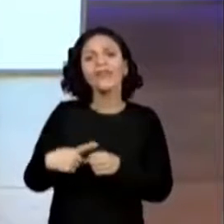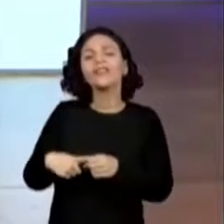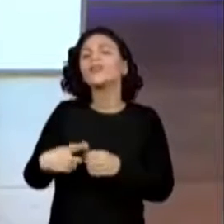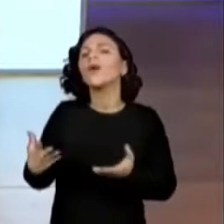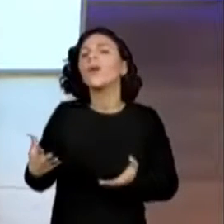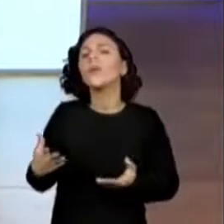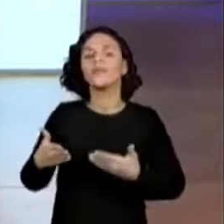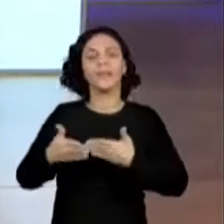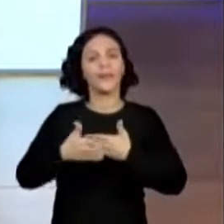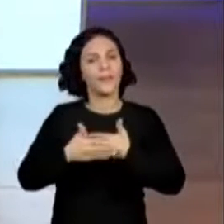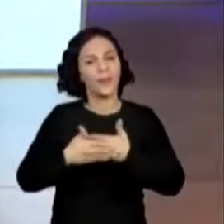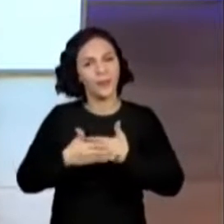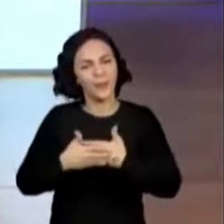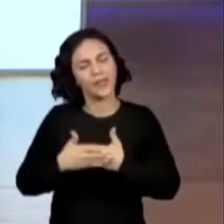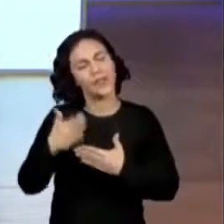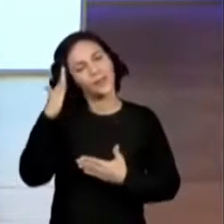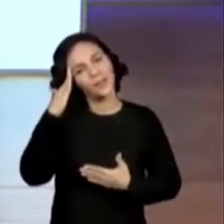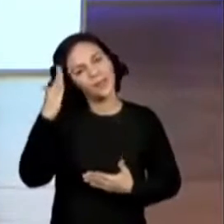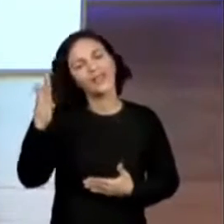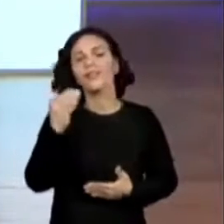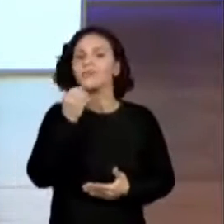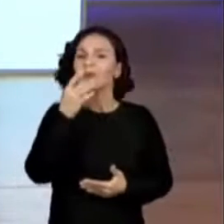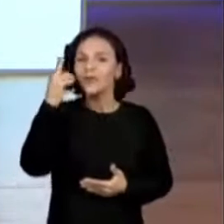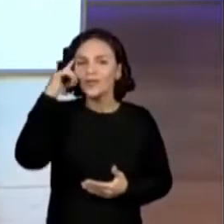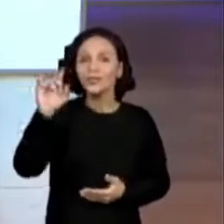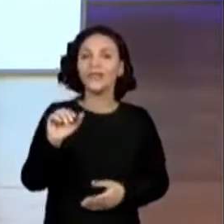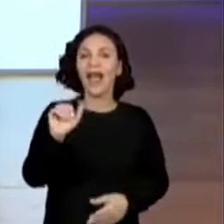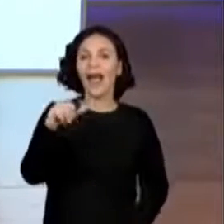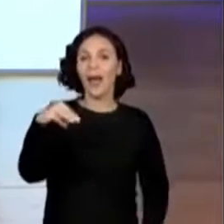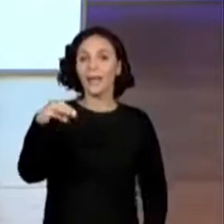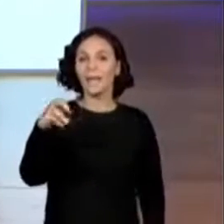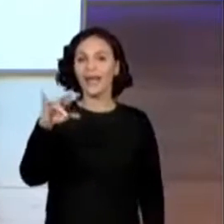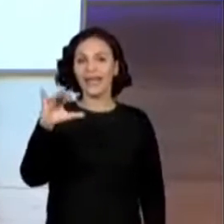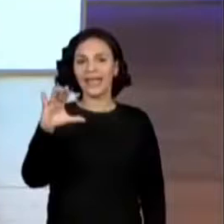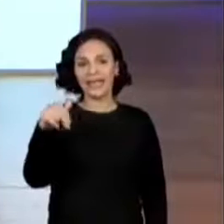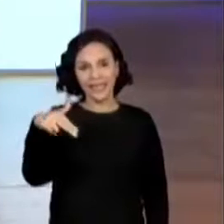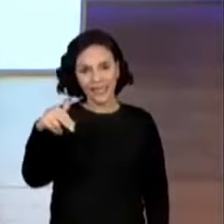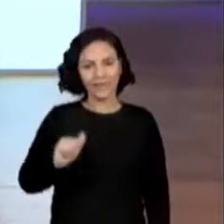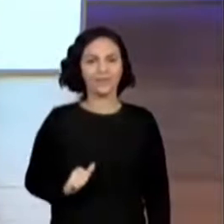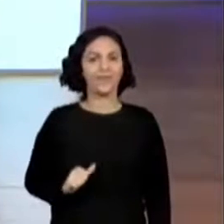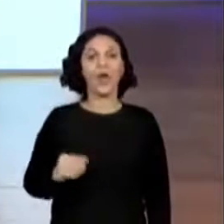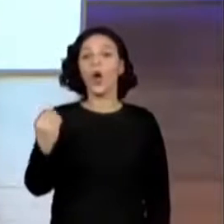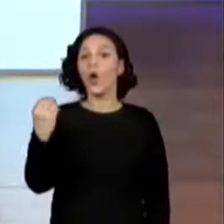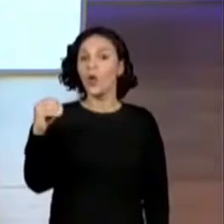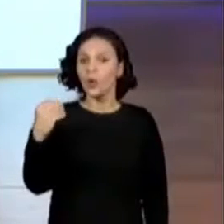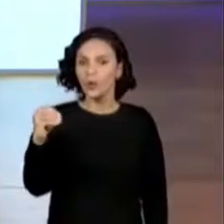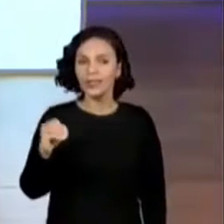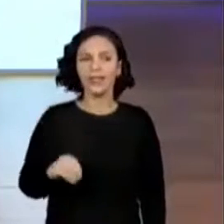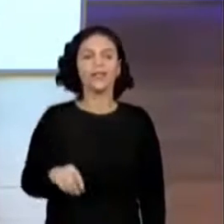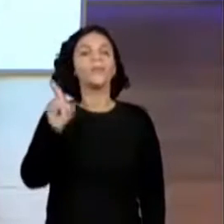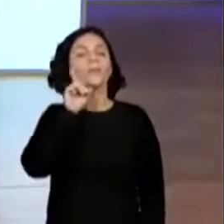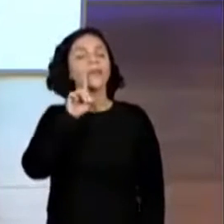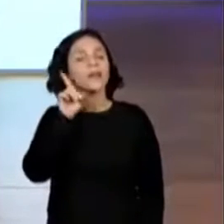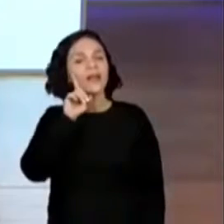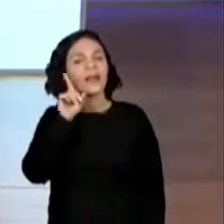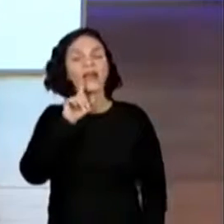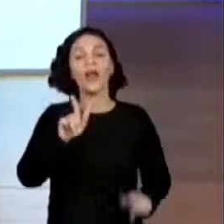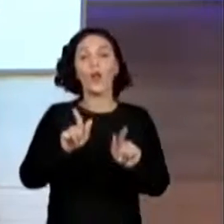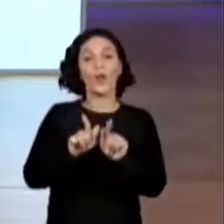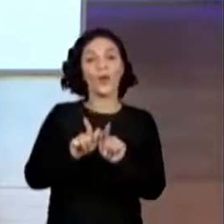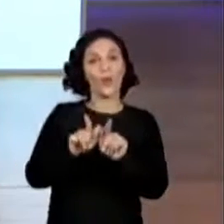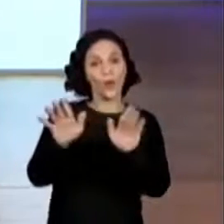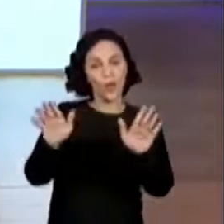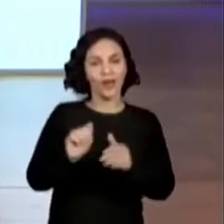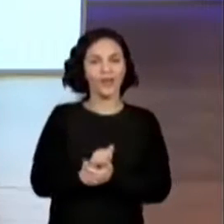gente. Ribeirão Preto, obrigada, bom dia. Americana, Osasco, Guarulhos,